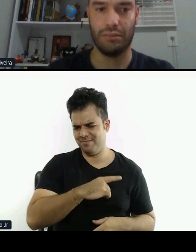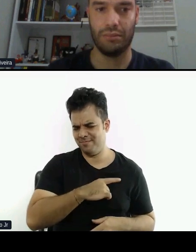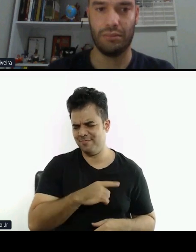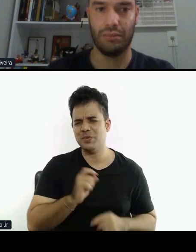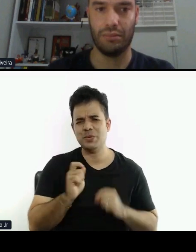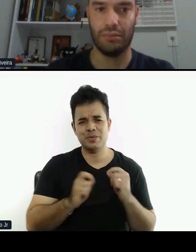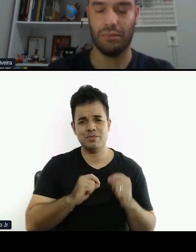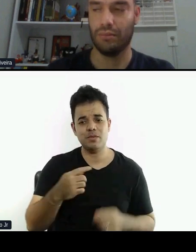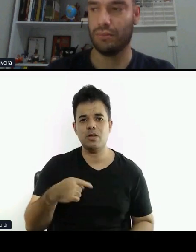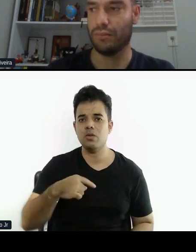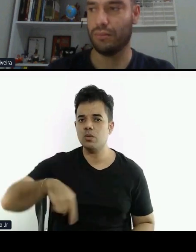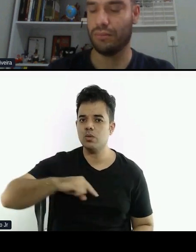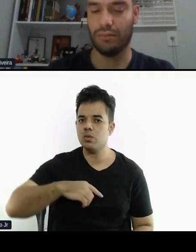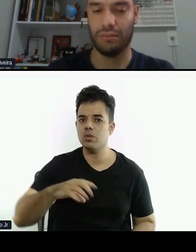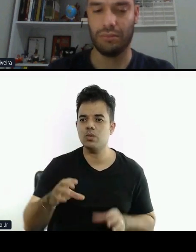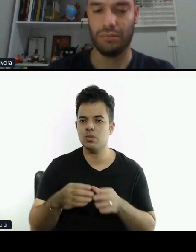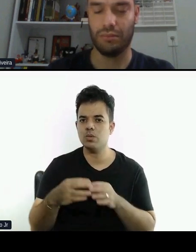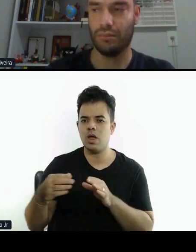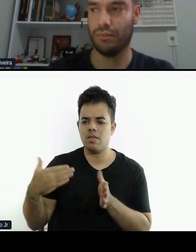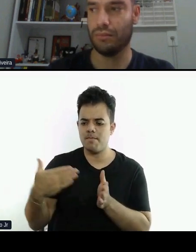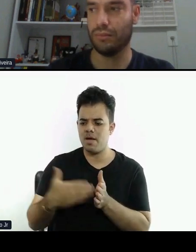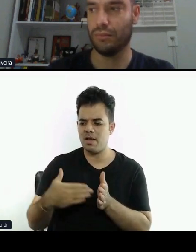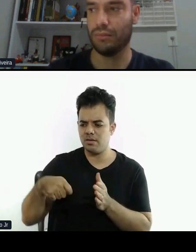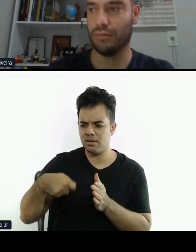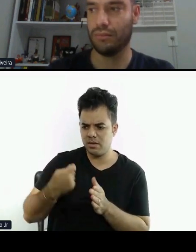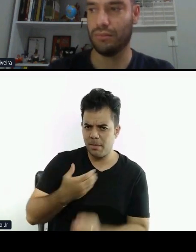também, deixar a barreira de preconceito, né,